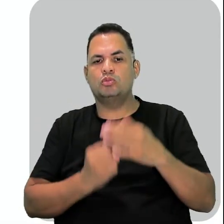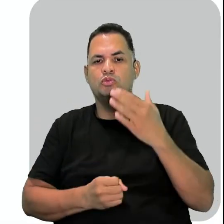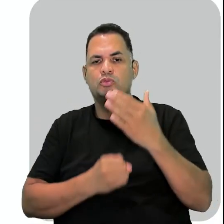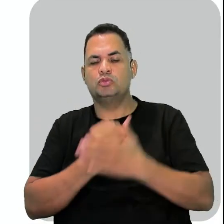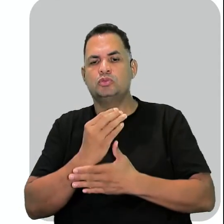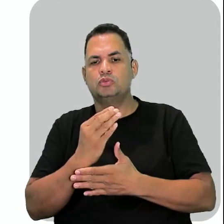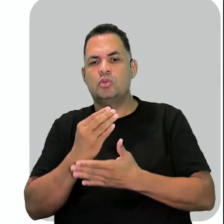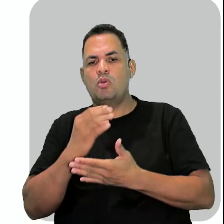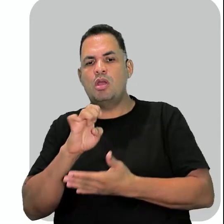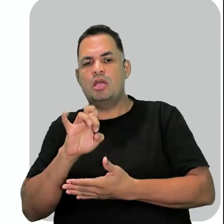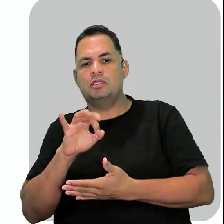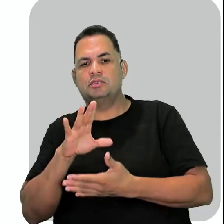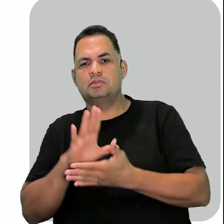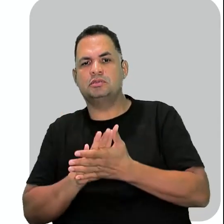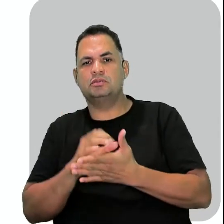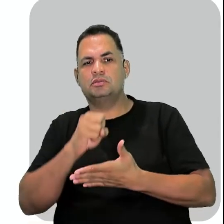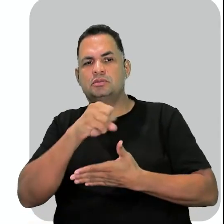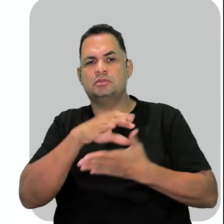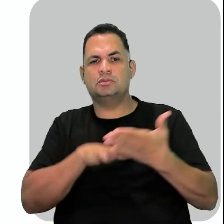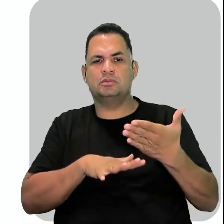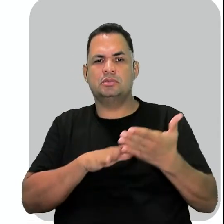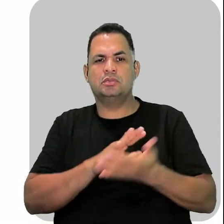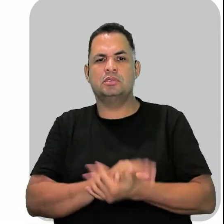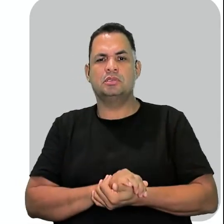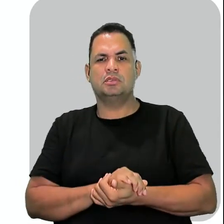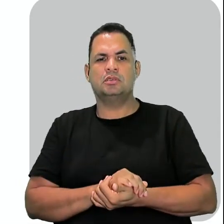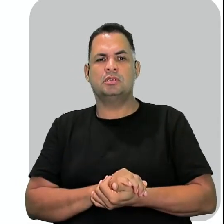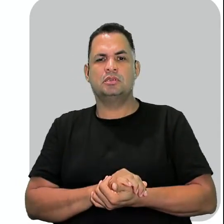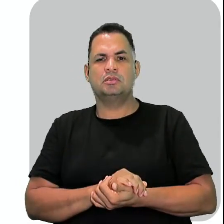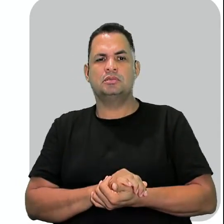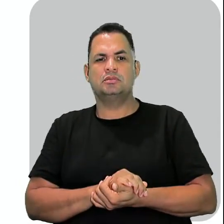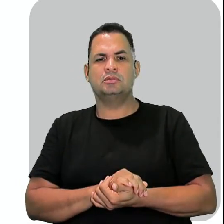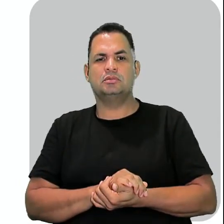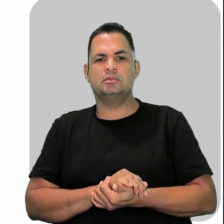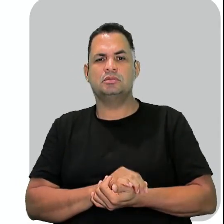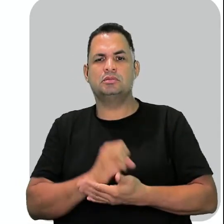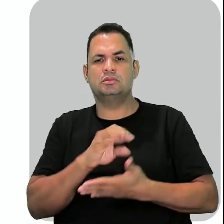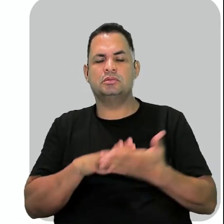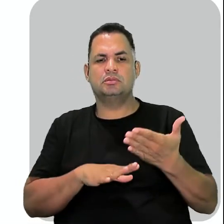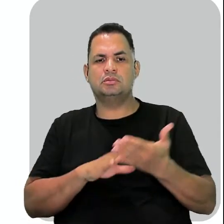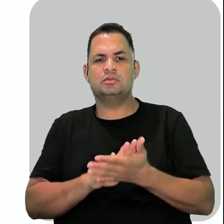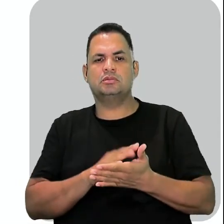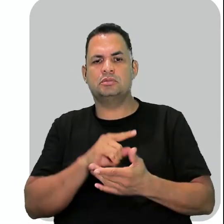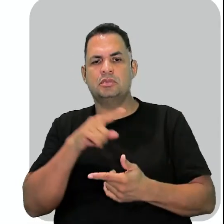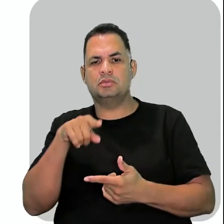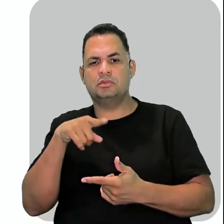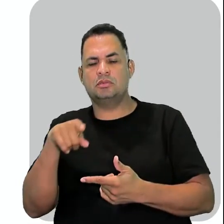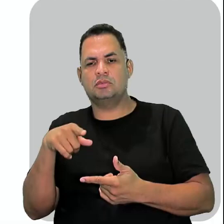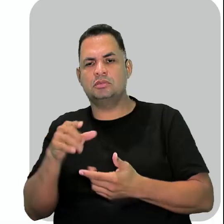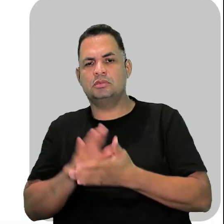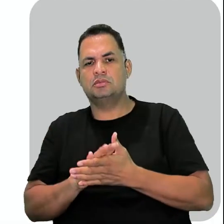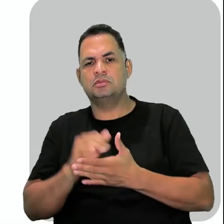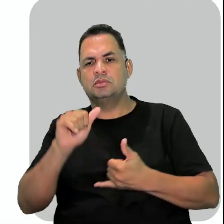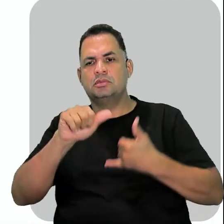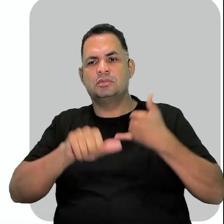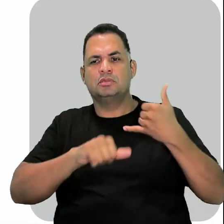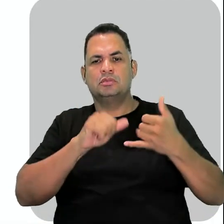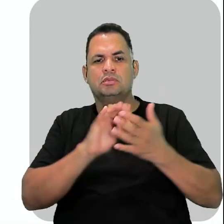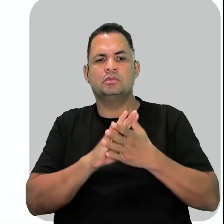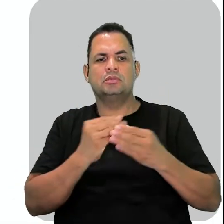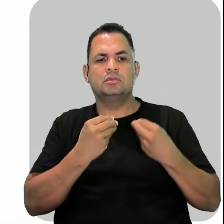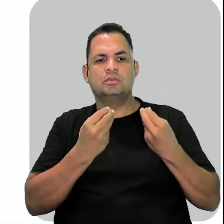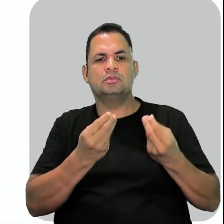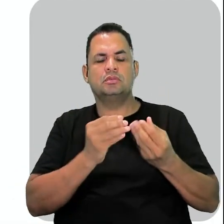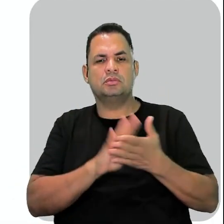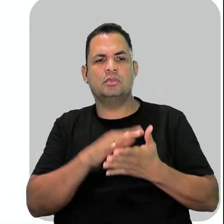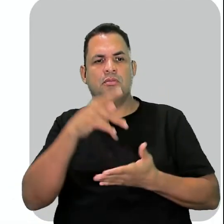éster. E aqui como atividade nós temos essa transformação, né, uma sequência de reações, e ele pede para